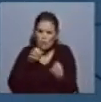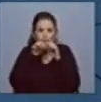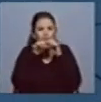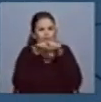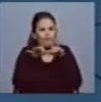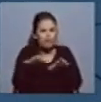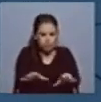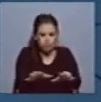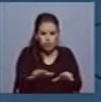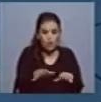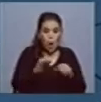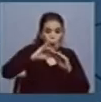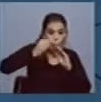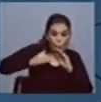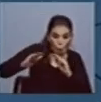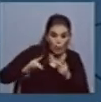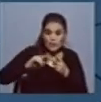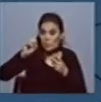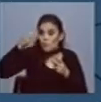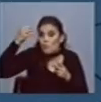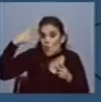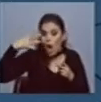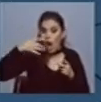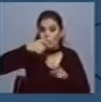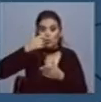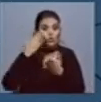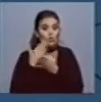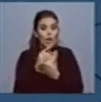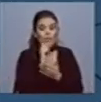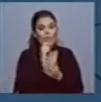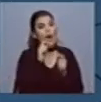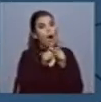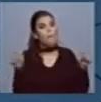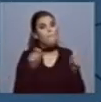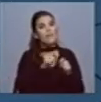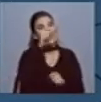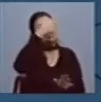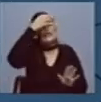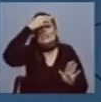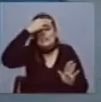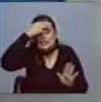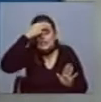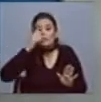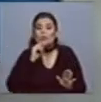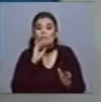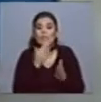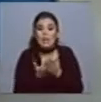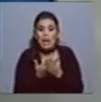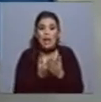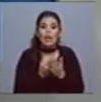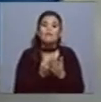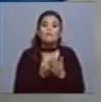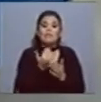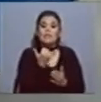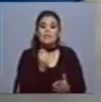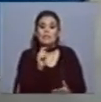das ondas gravitacionais, quer da luz, os astrónomos conseguiram medir com maior exatidão aquilo que chama a constante de Hubble, ou seja,